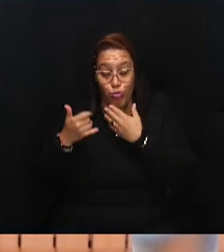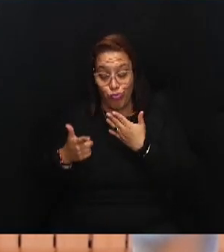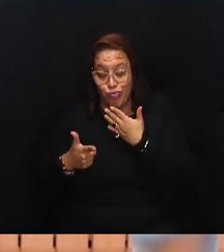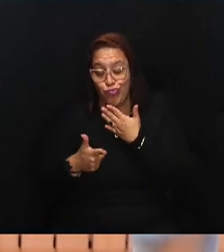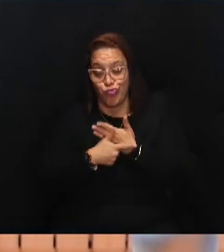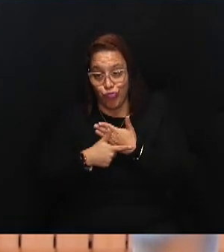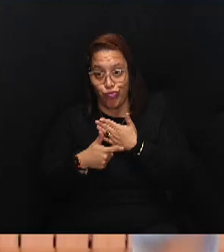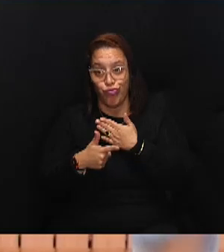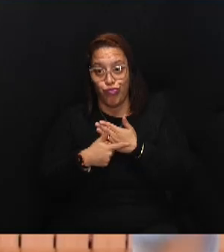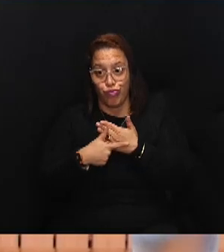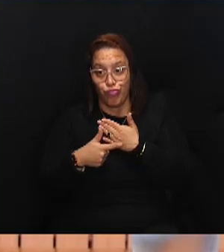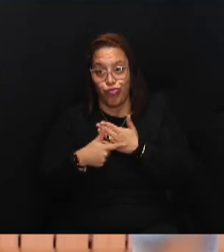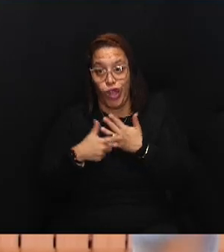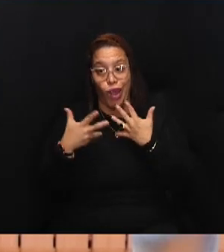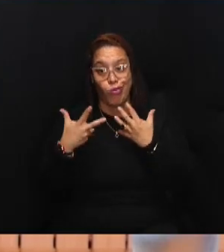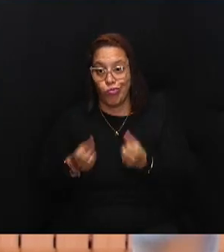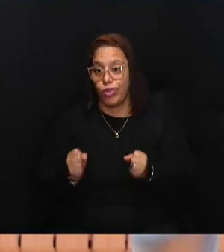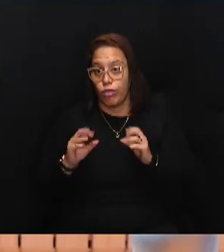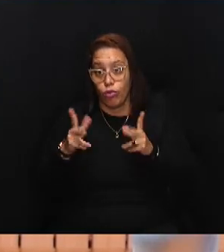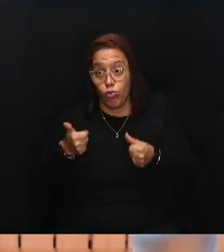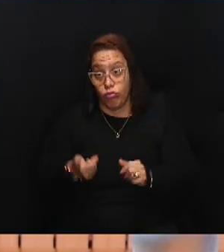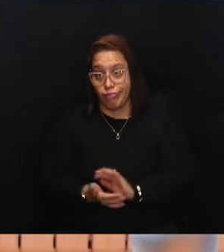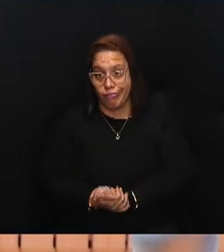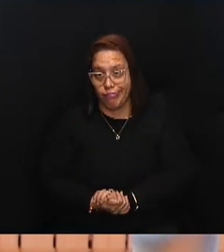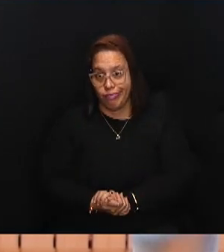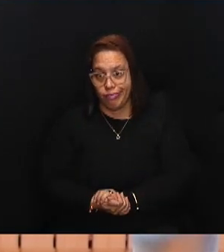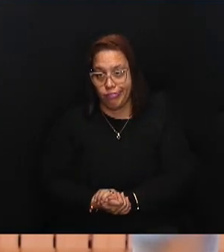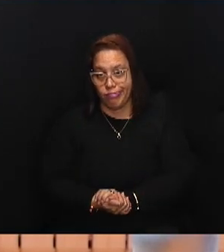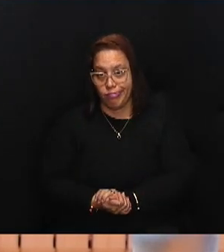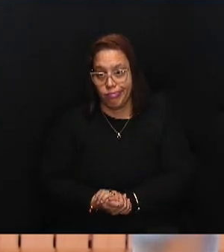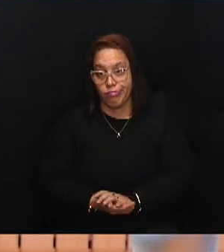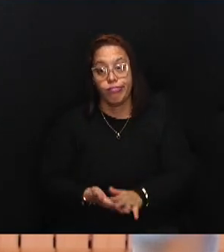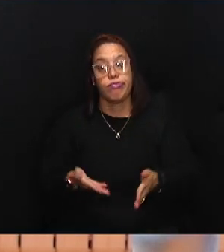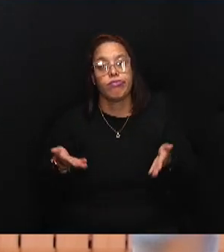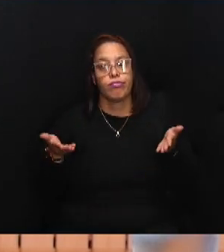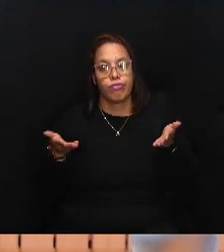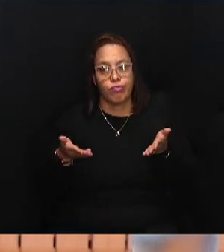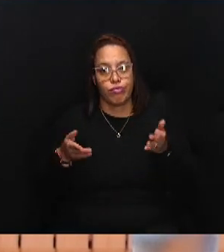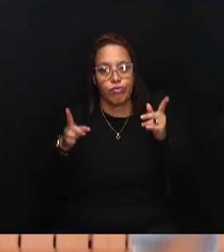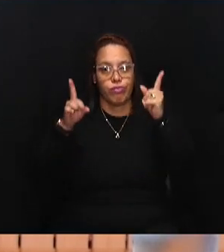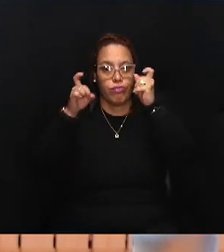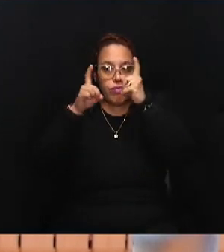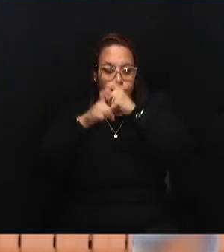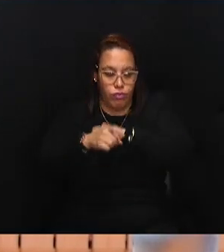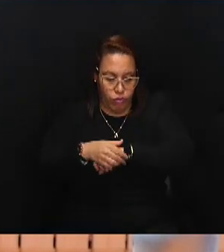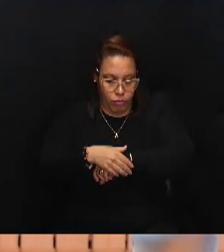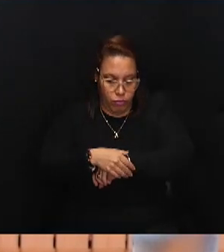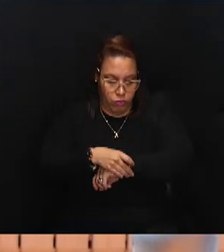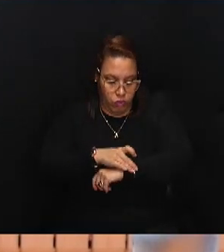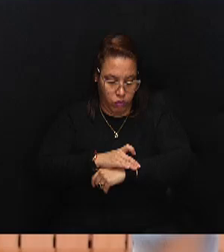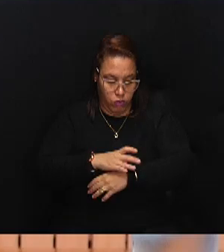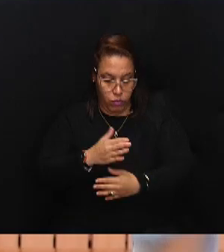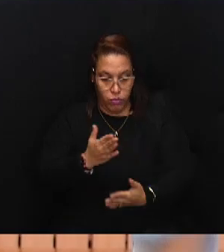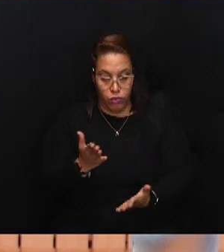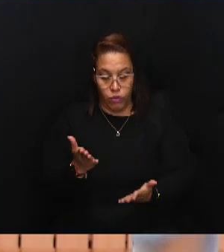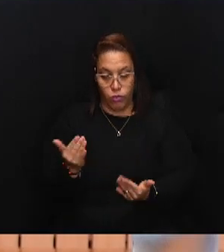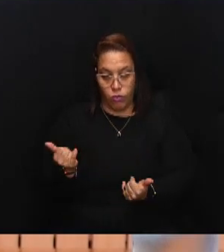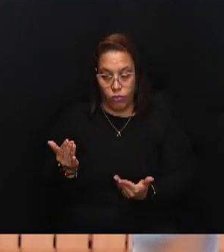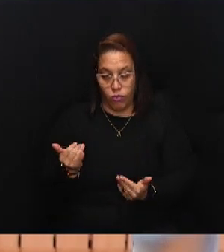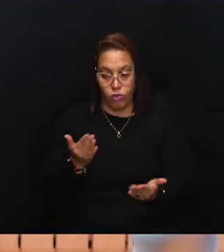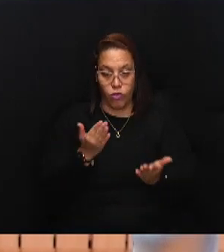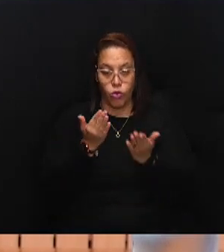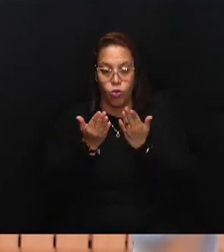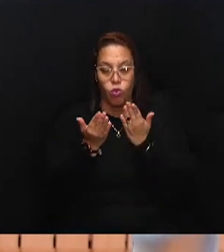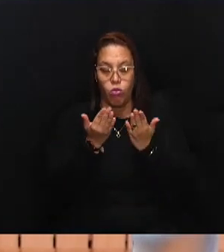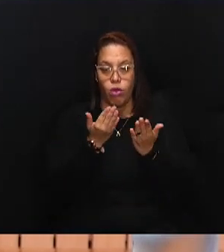doutor? Ele aceita tudo. Então, hoje, você tem uma dificuldade de criar um filho seu jovem hoje, porque existem